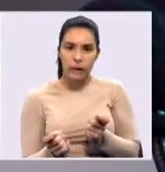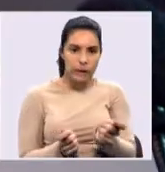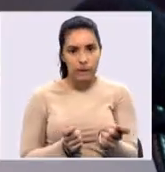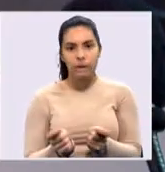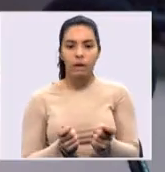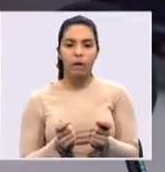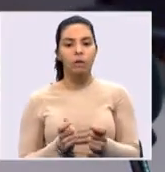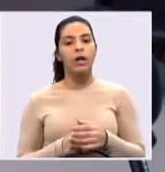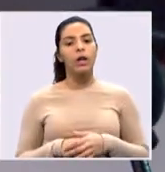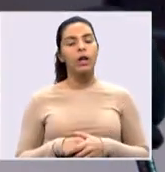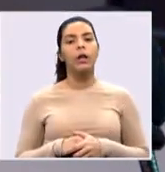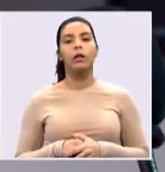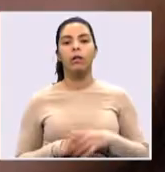perseverante.